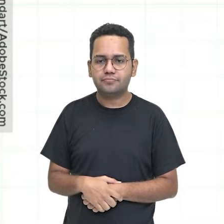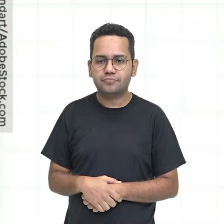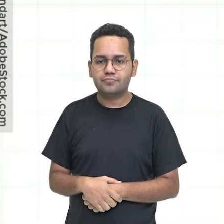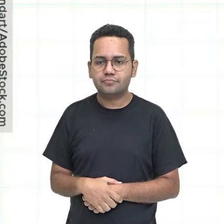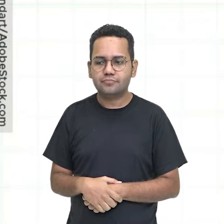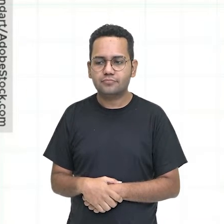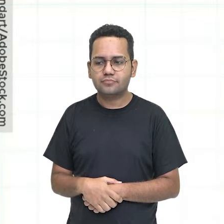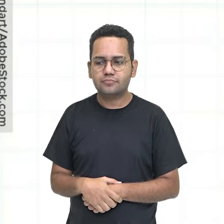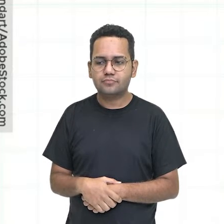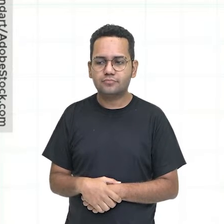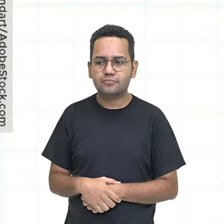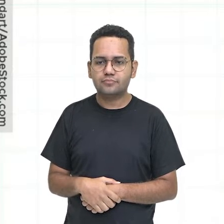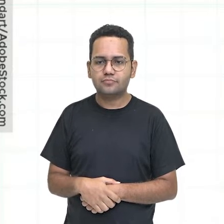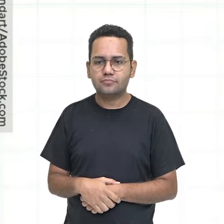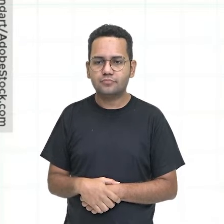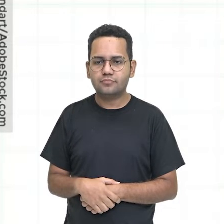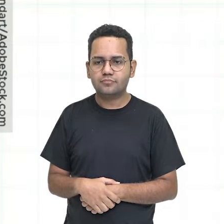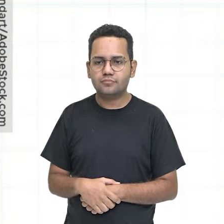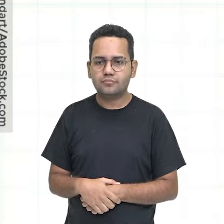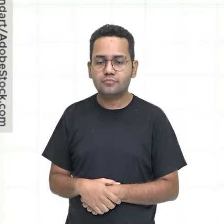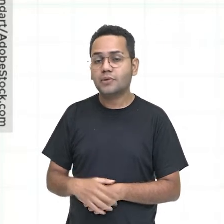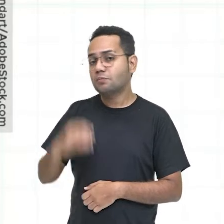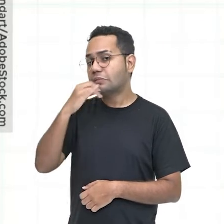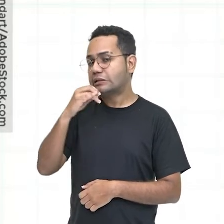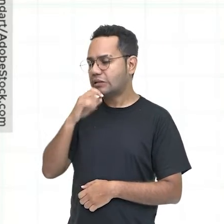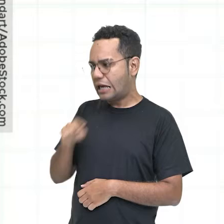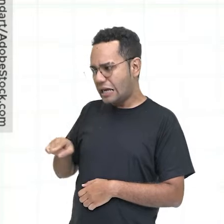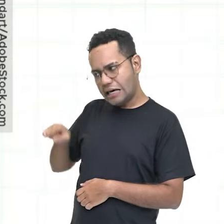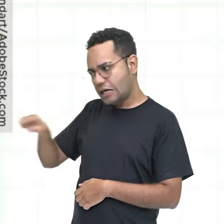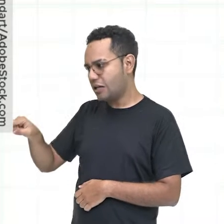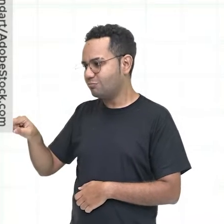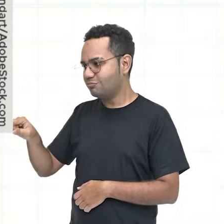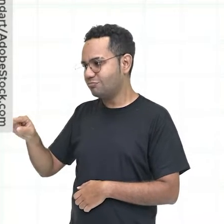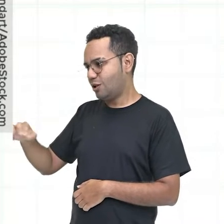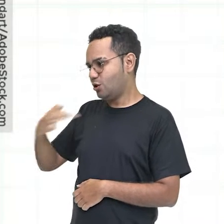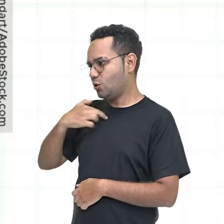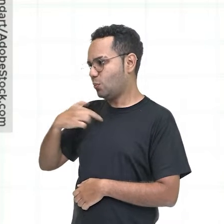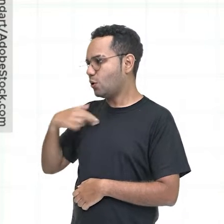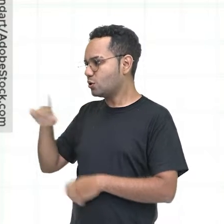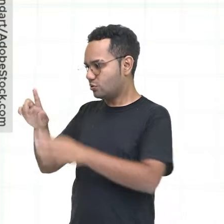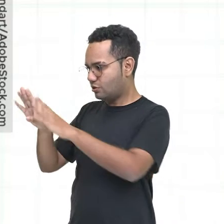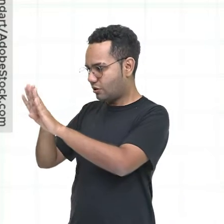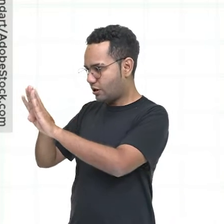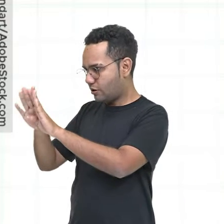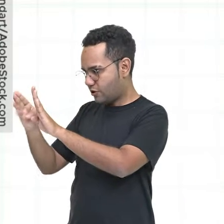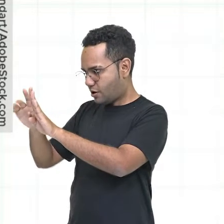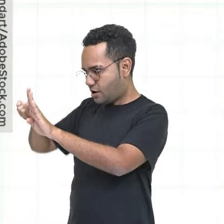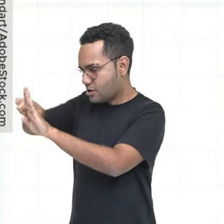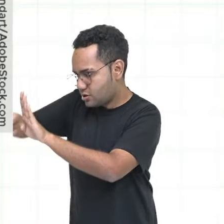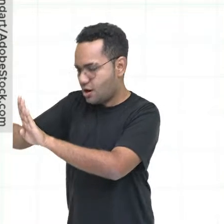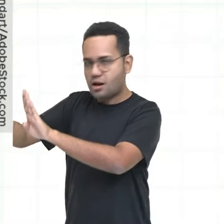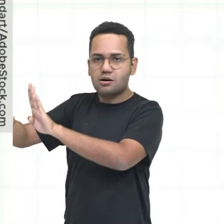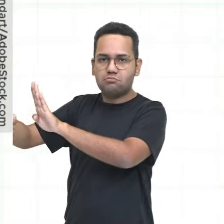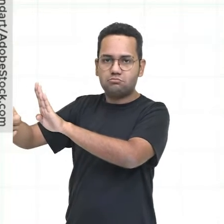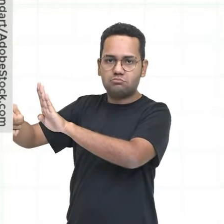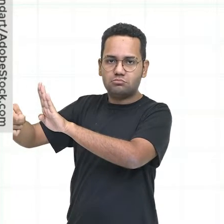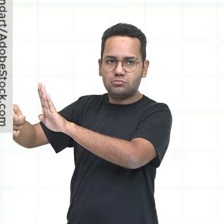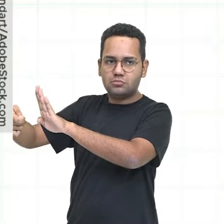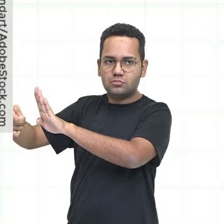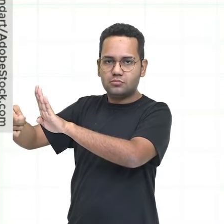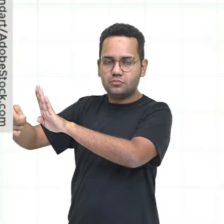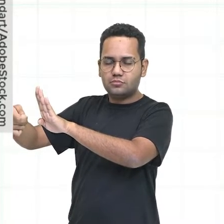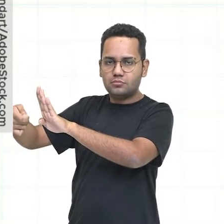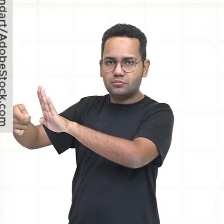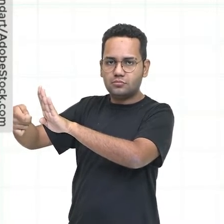house. Ela não pode esquecer de trancar, to lock, fechar, né? Trancar